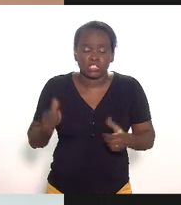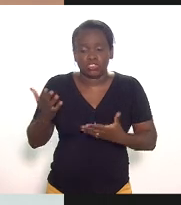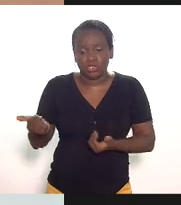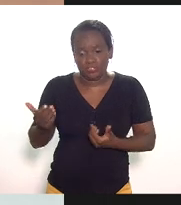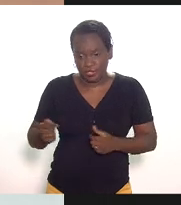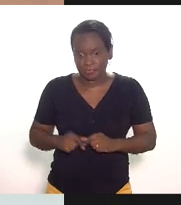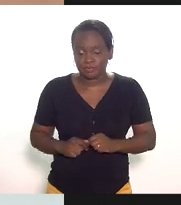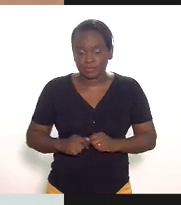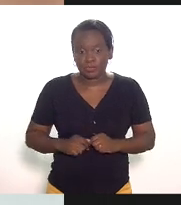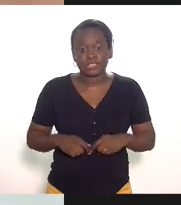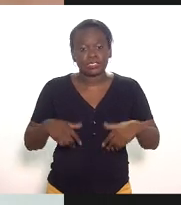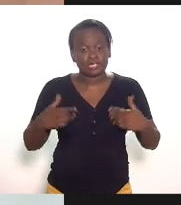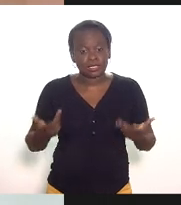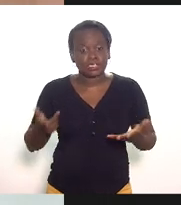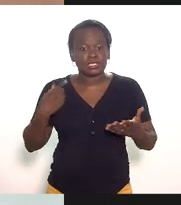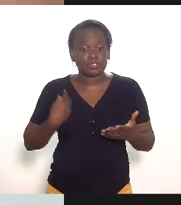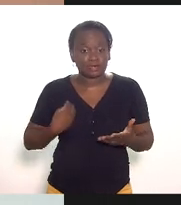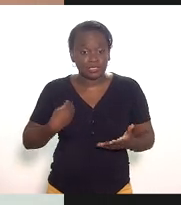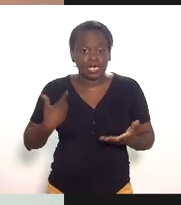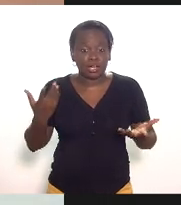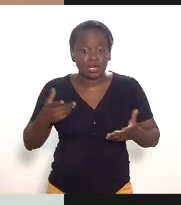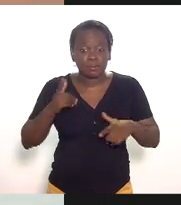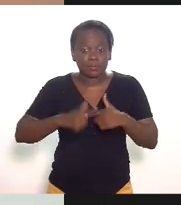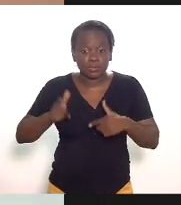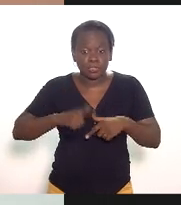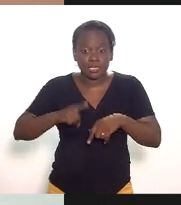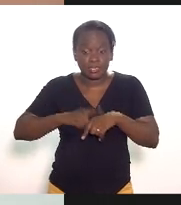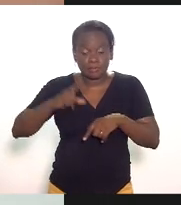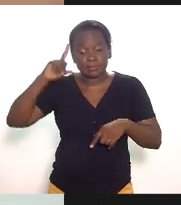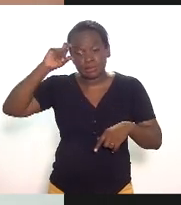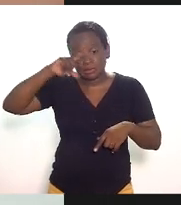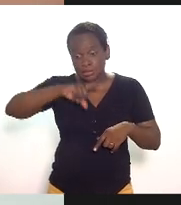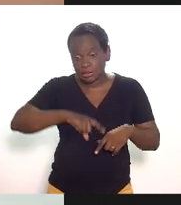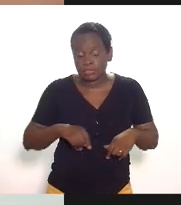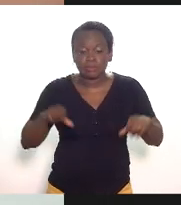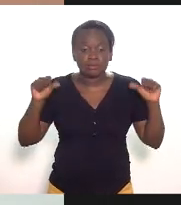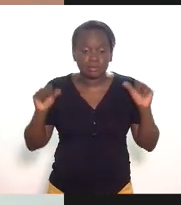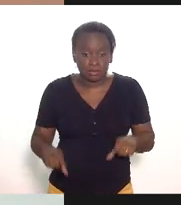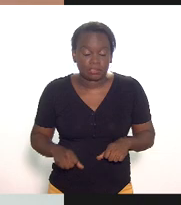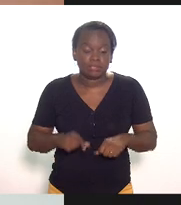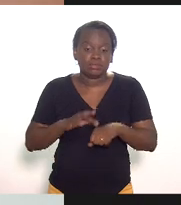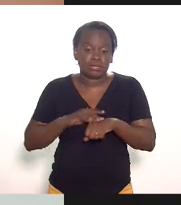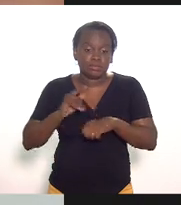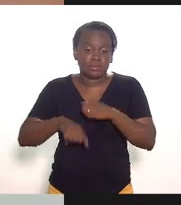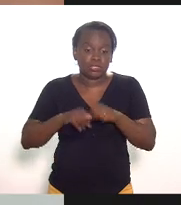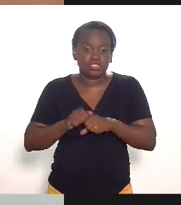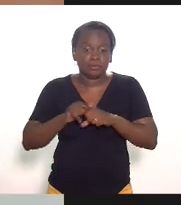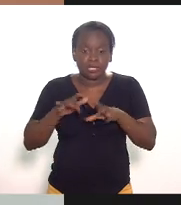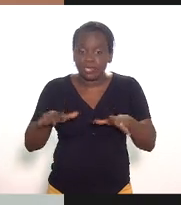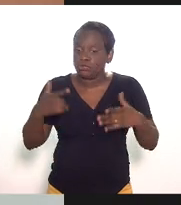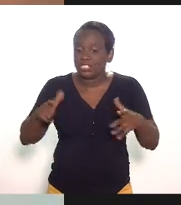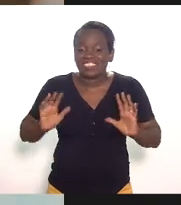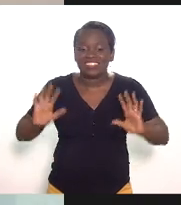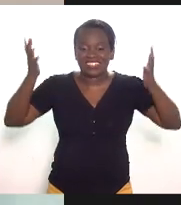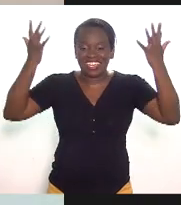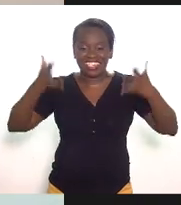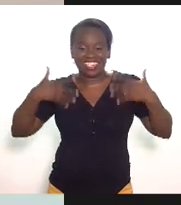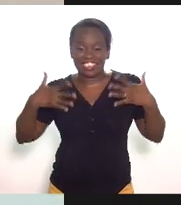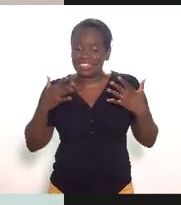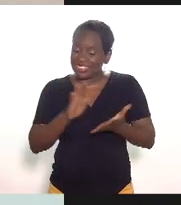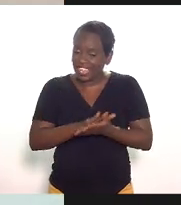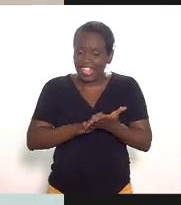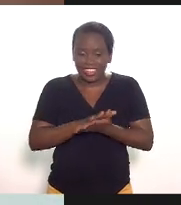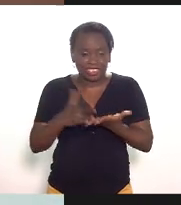jovens. Então, nós estamos vivendo um momento muito crítico em relação a essa questão dessa pandemia. Nós não temos nada para comemorar hoje no Dia